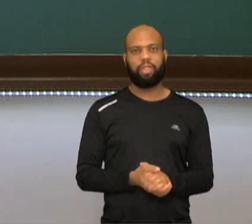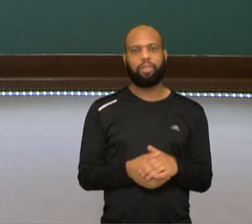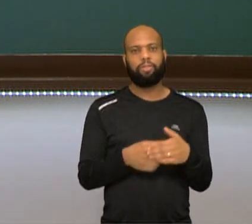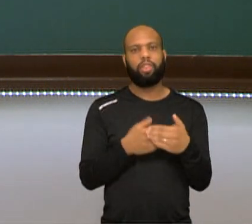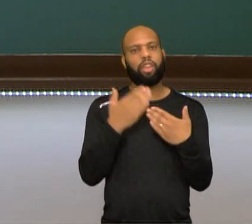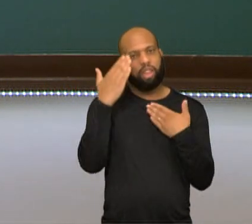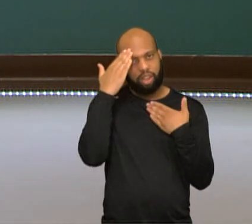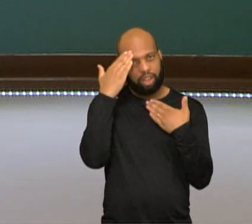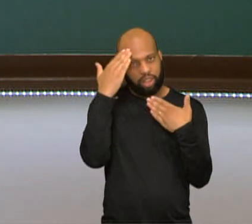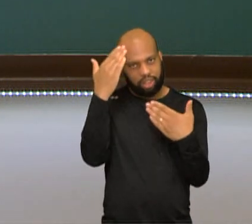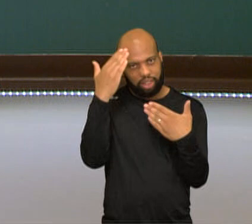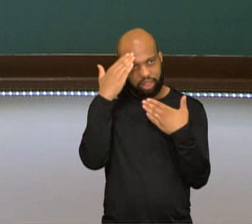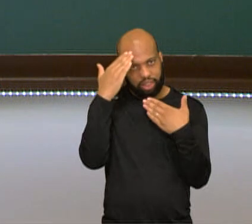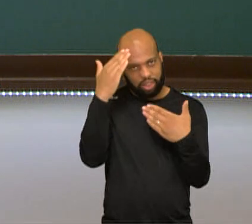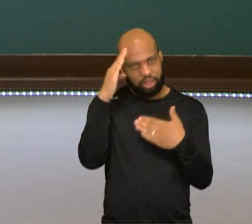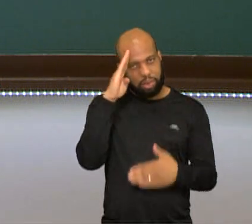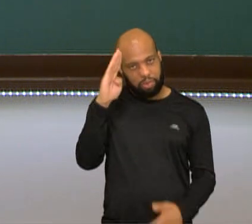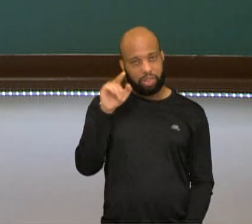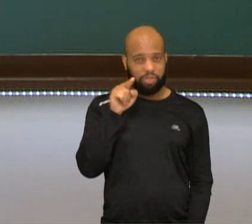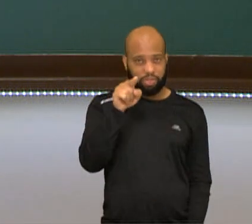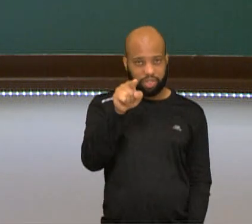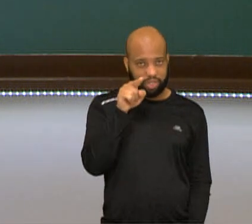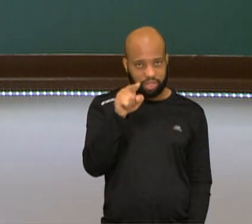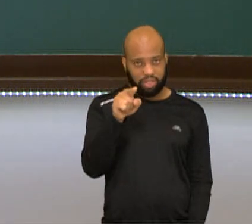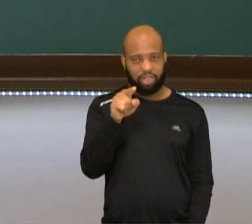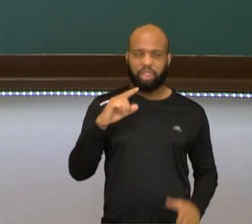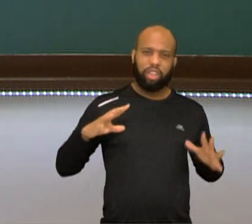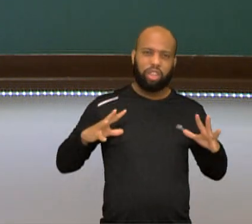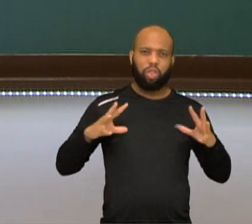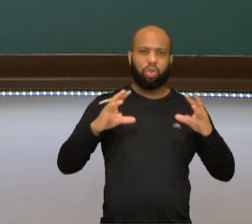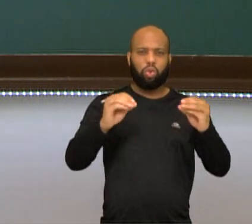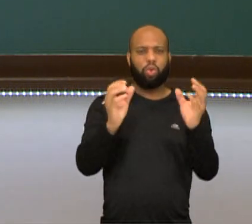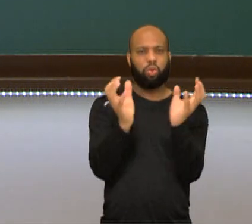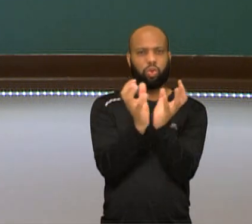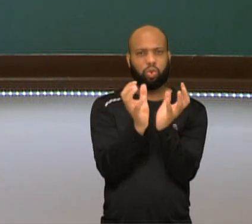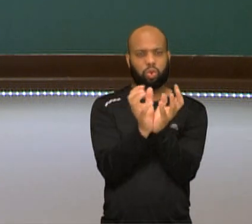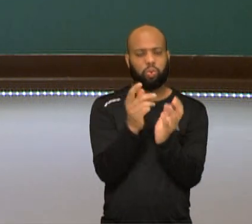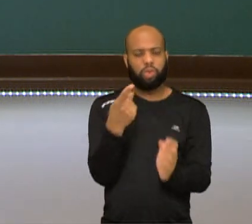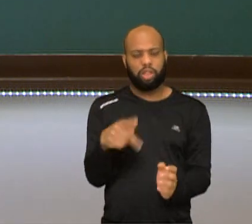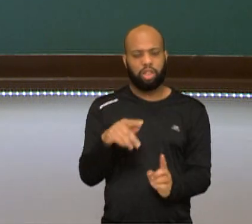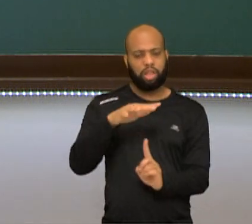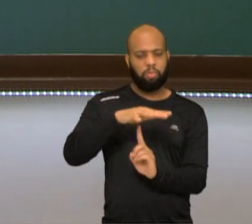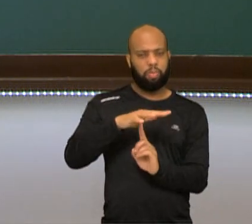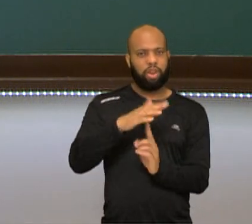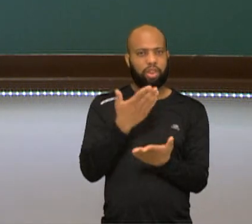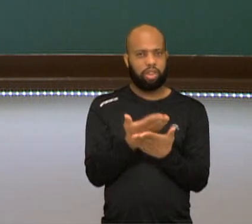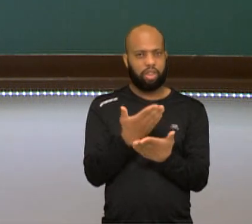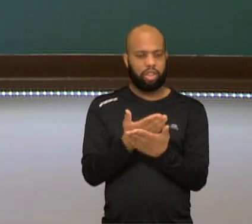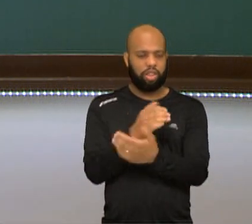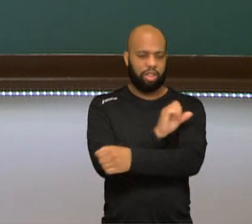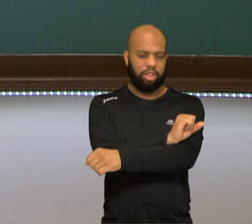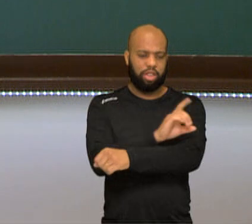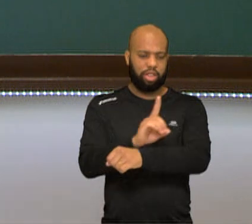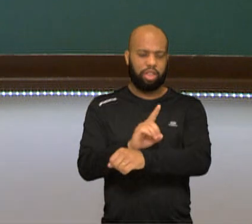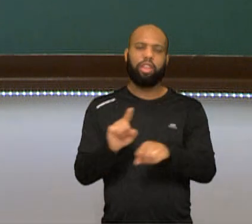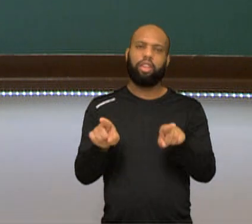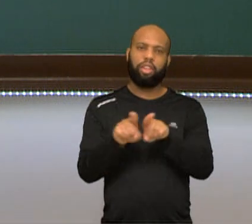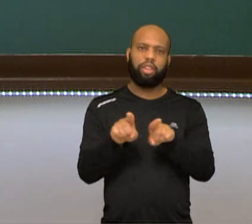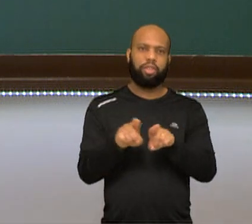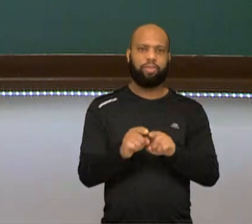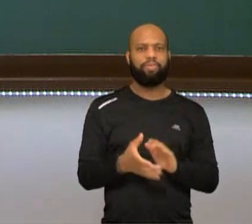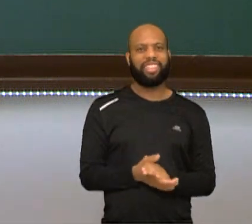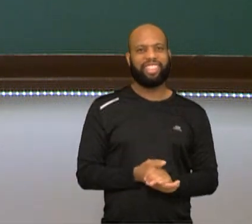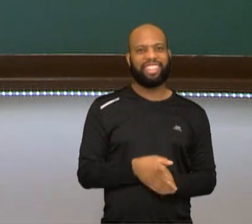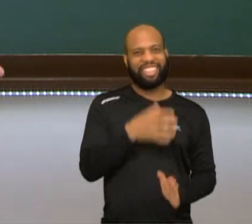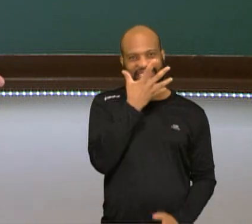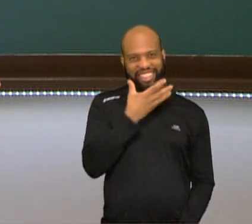meus agradecimentos principalmente a você, a toda a equipe técnica do Aula Paraná CED e, claro,